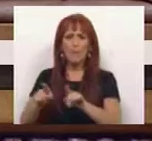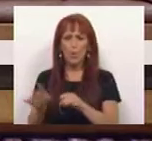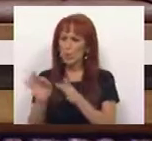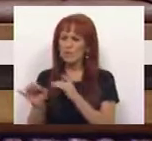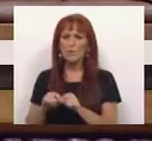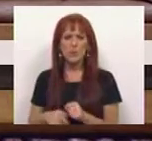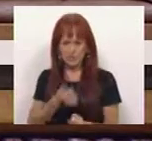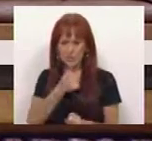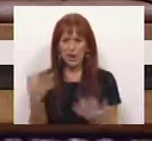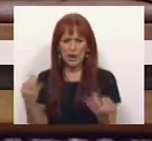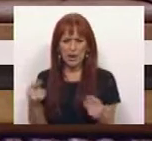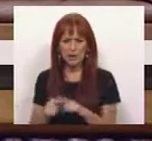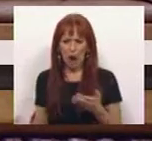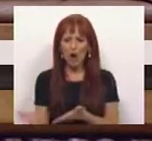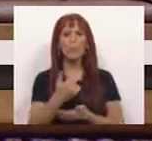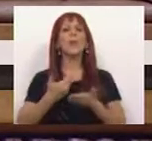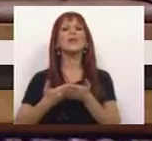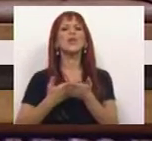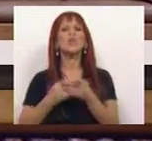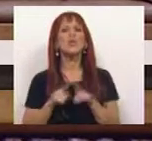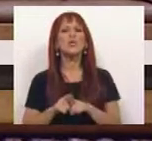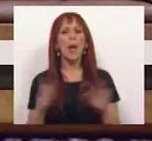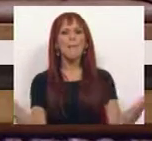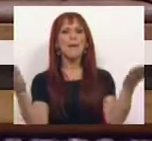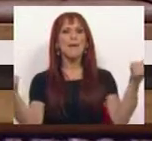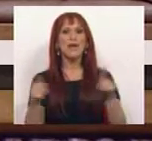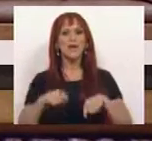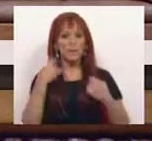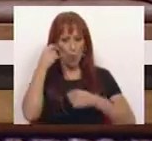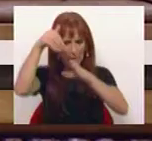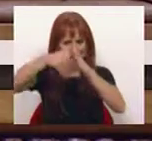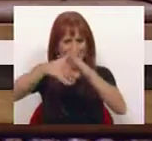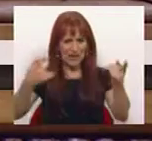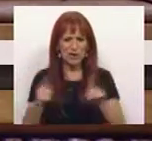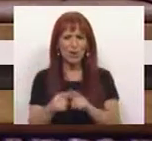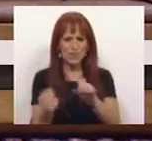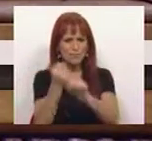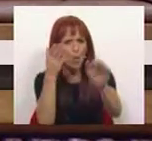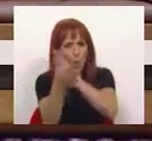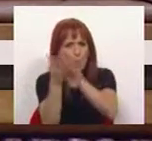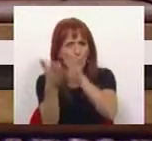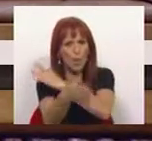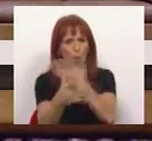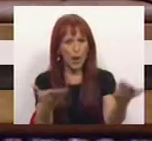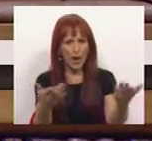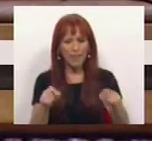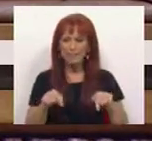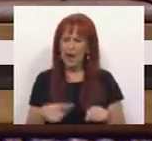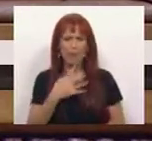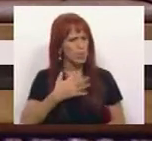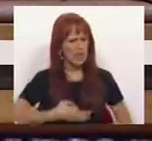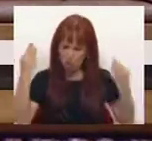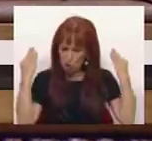um elemento decisivo para a recuperação económica, para a dinamização da procura interna e para a criação de emprego. É, pois, de